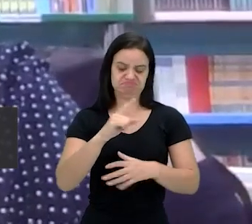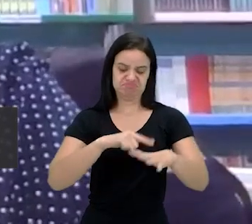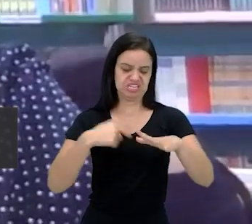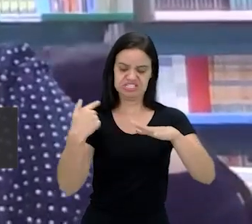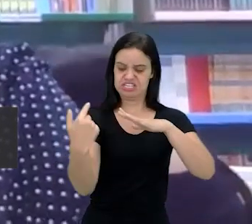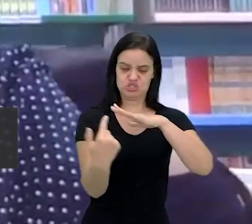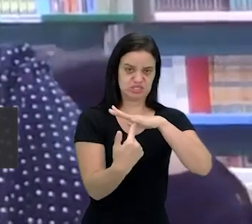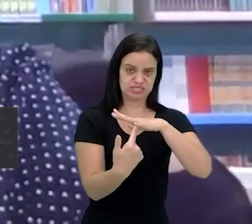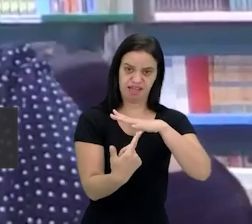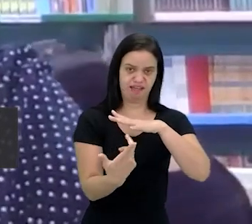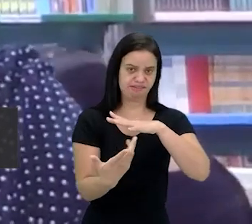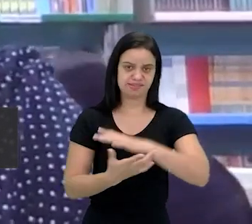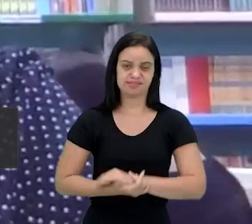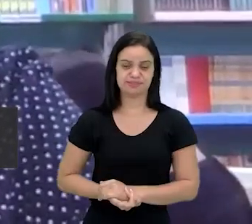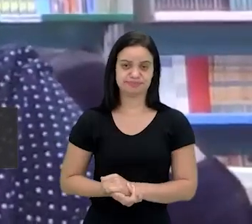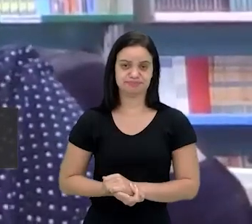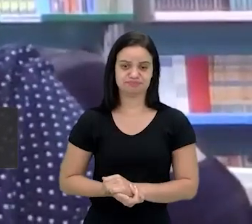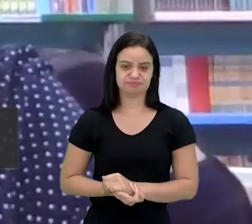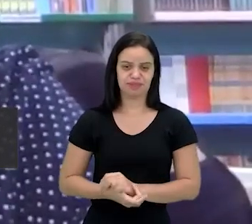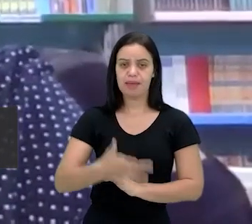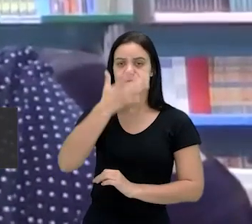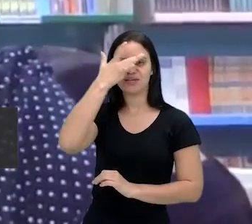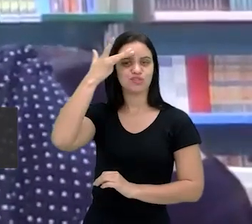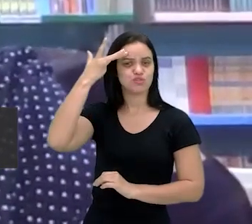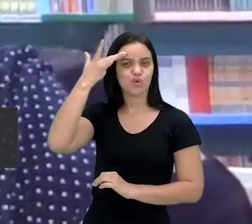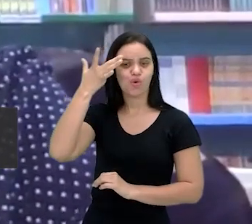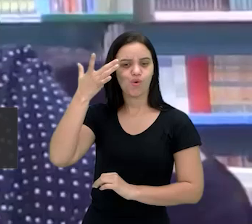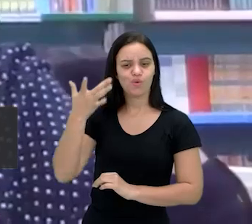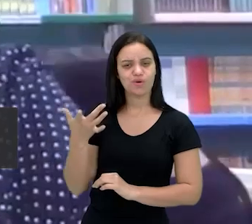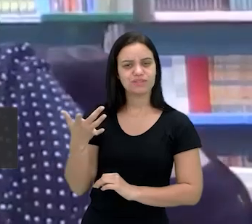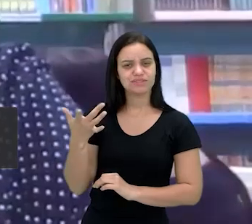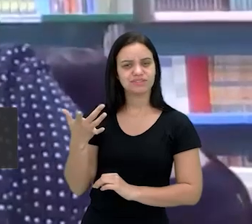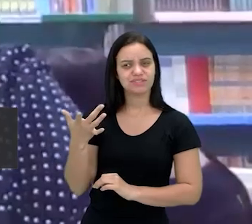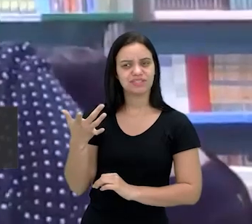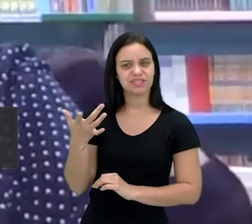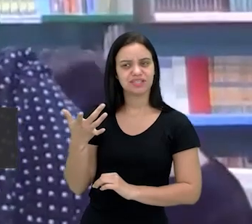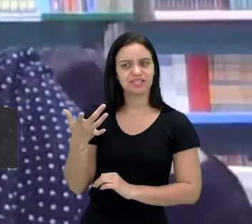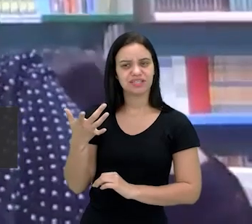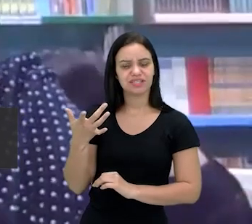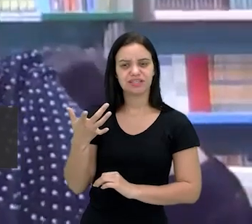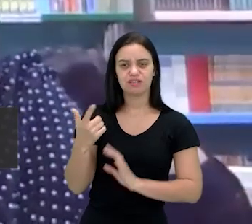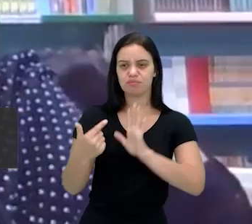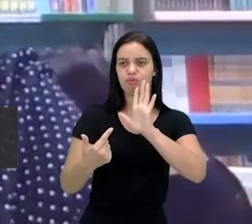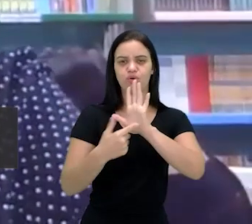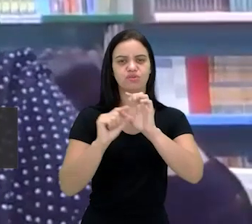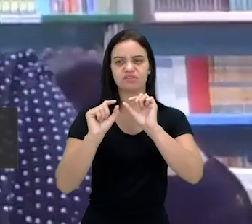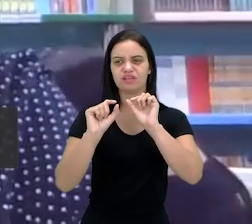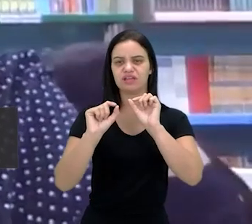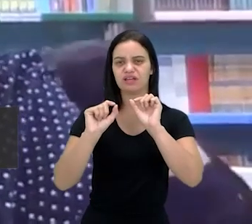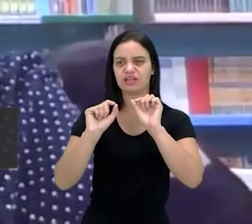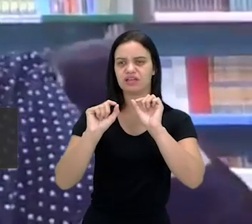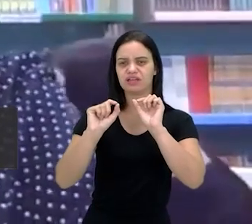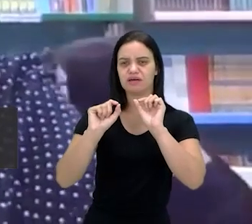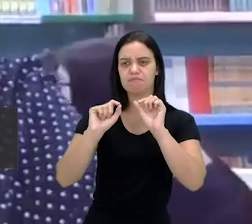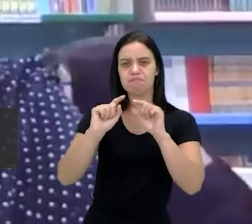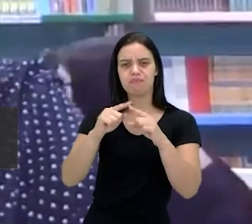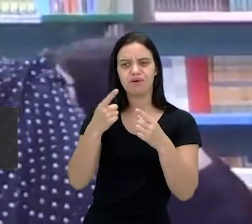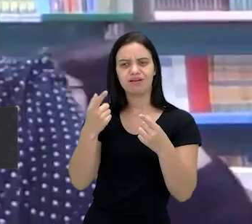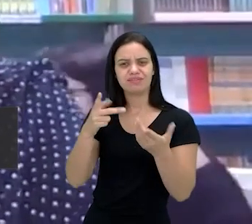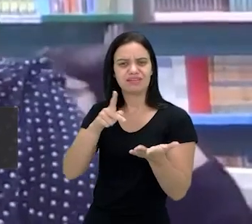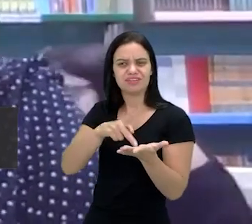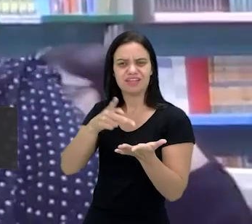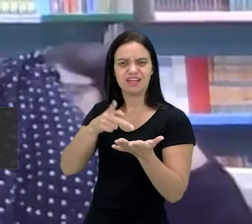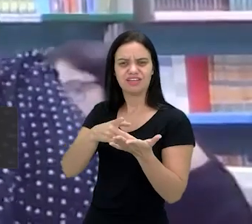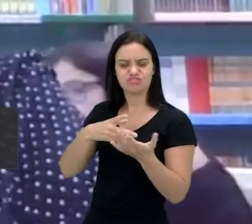redes sociais, né? Pessoas se passando pelo que não é. Ela era bonita, era linda, né? Na